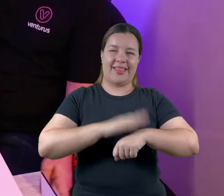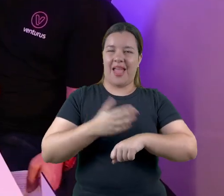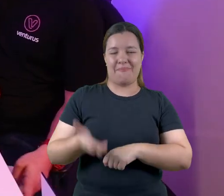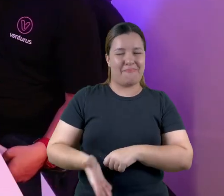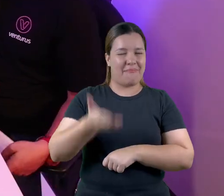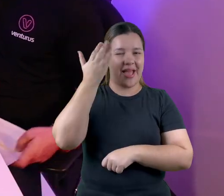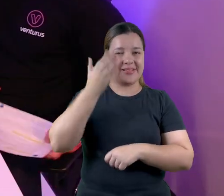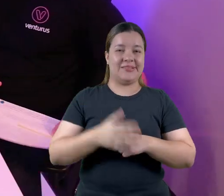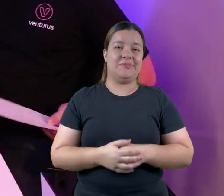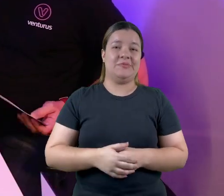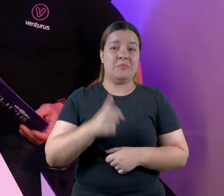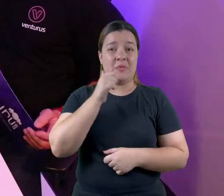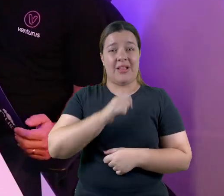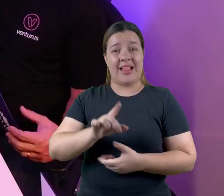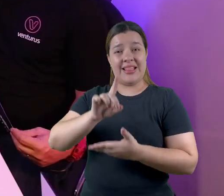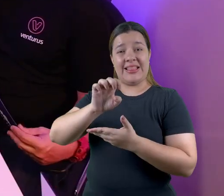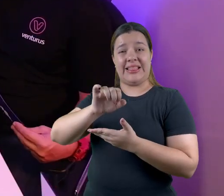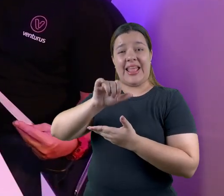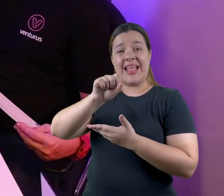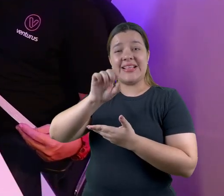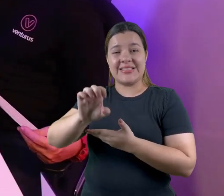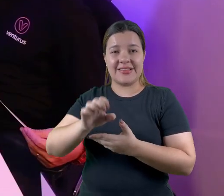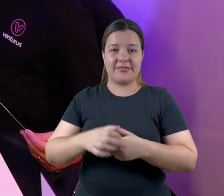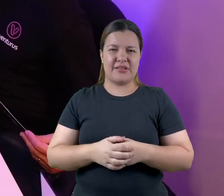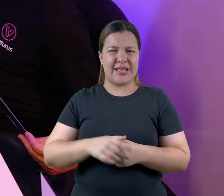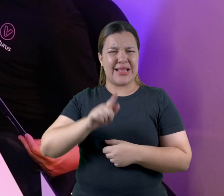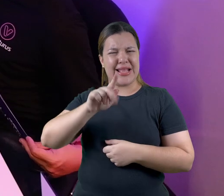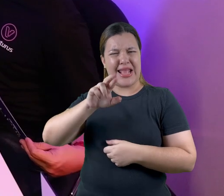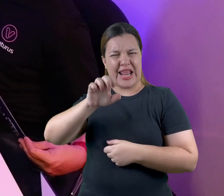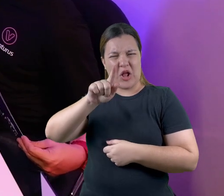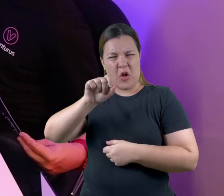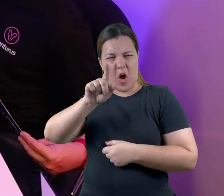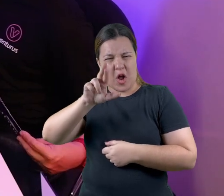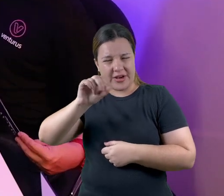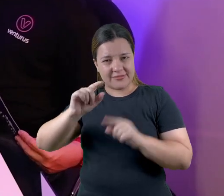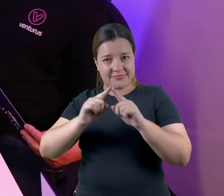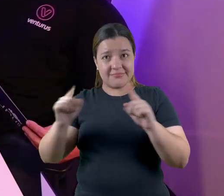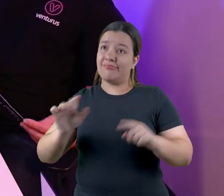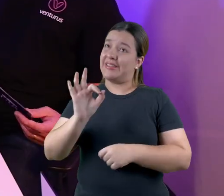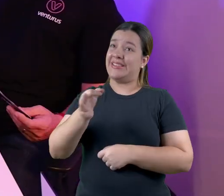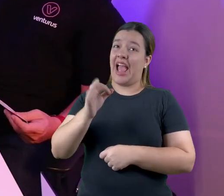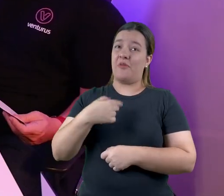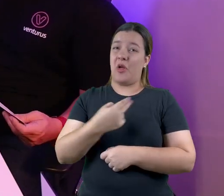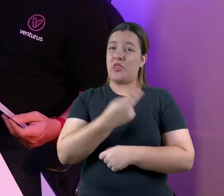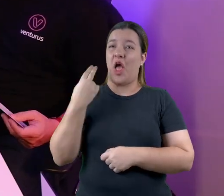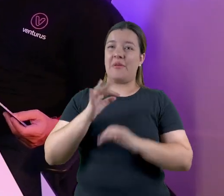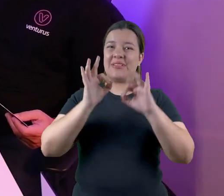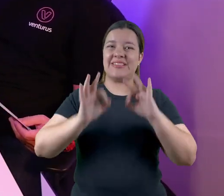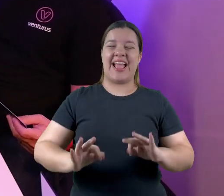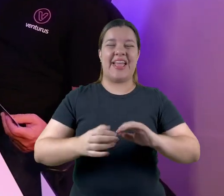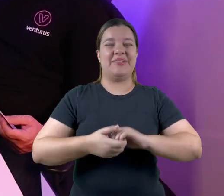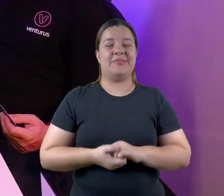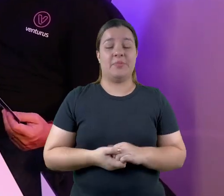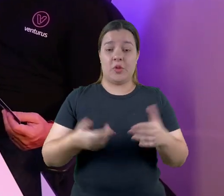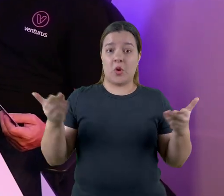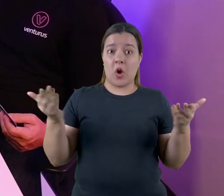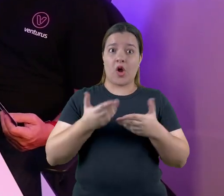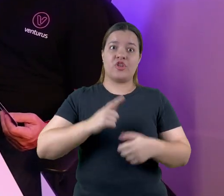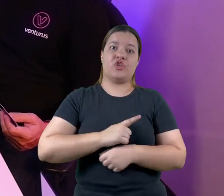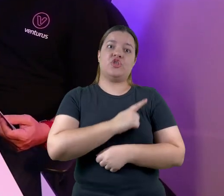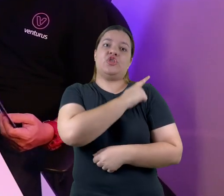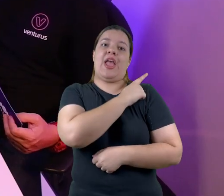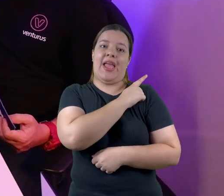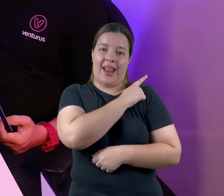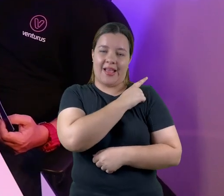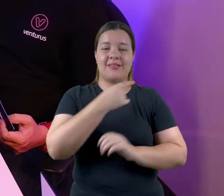né É E a Daisy como é que eu dais Gregório dais Gregório dais Gregório